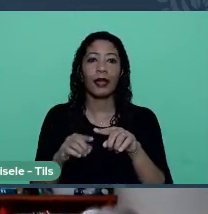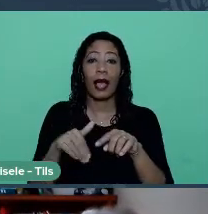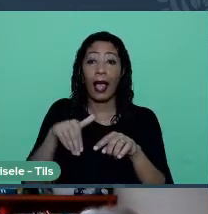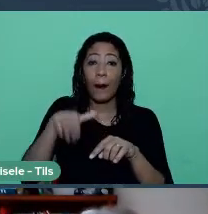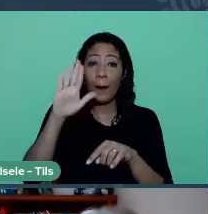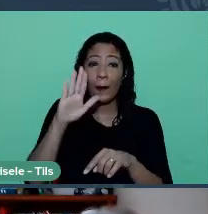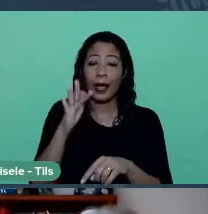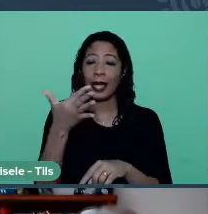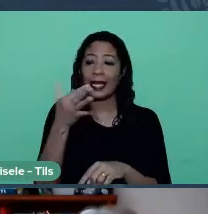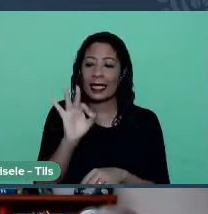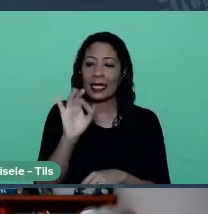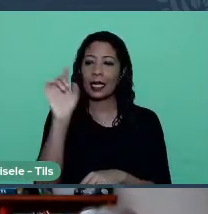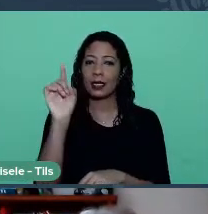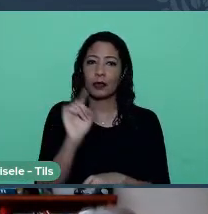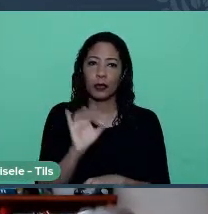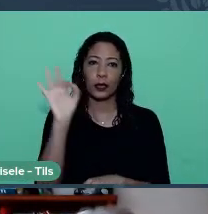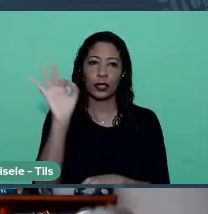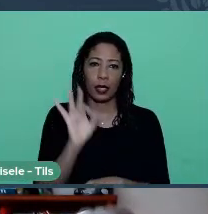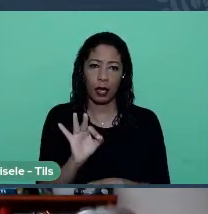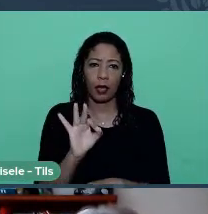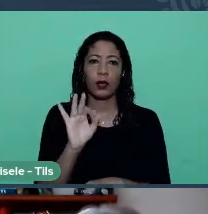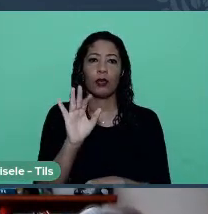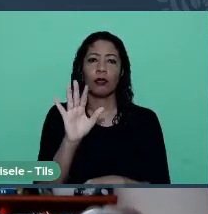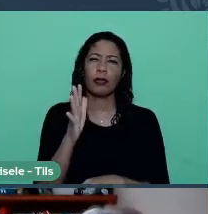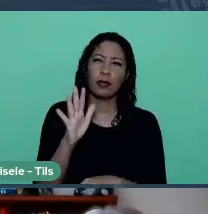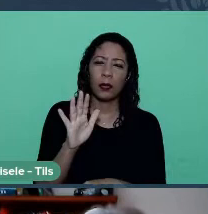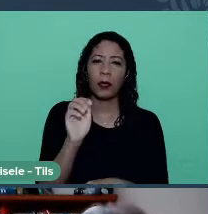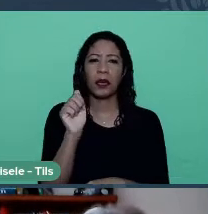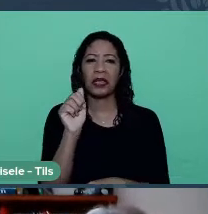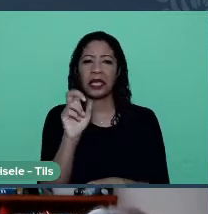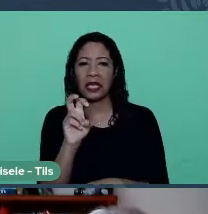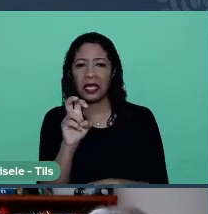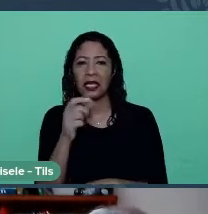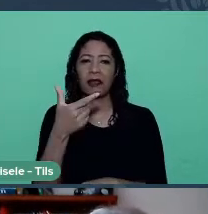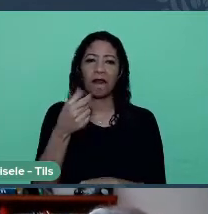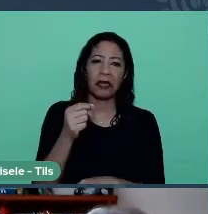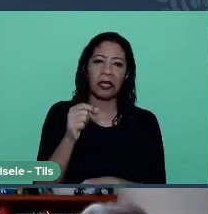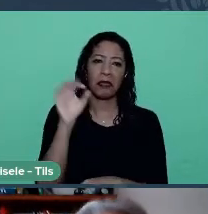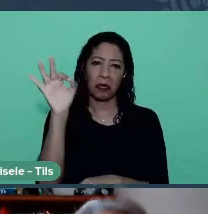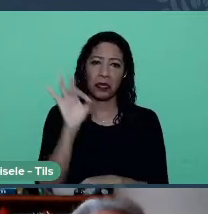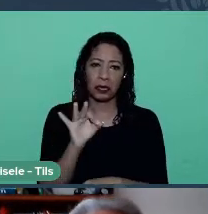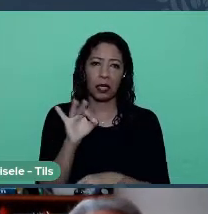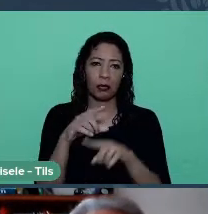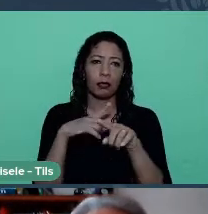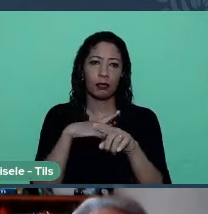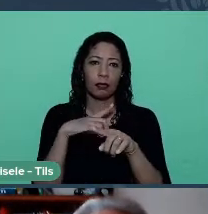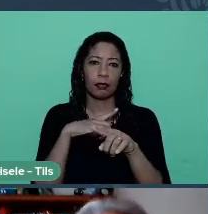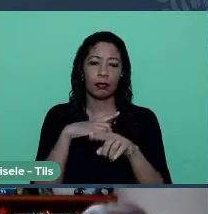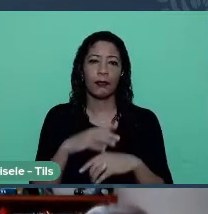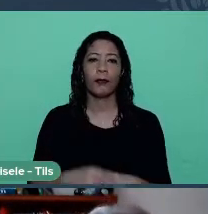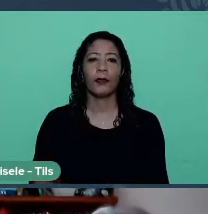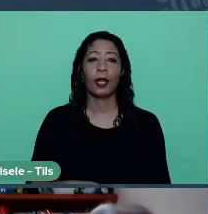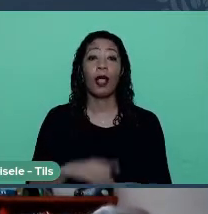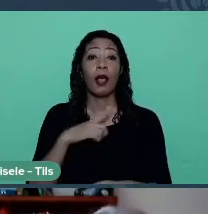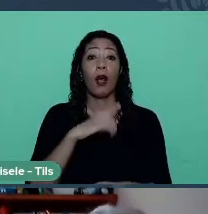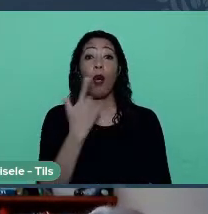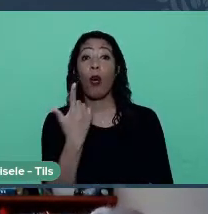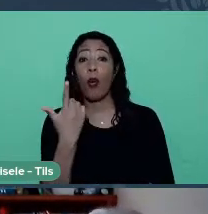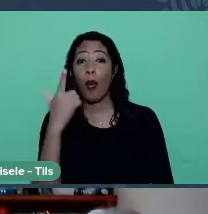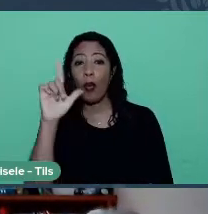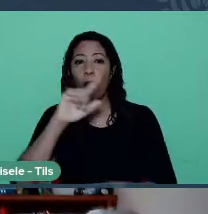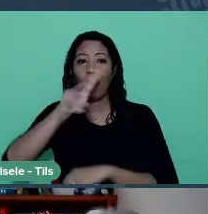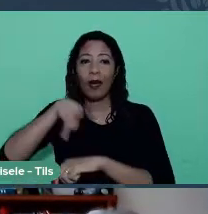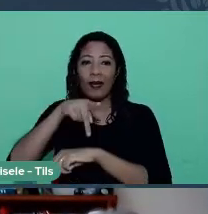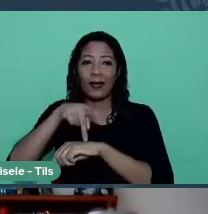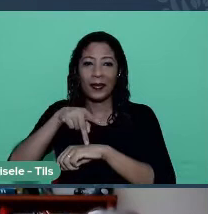de 10%, estima-se entre 15% e 20%. E Existem outros países